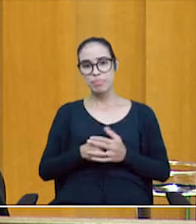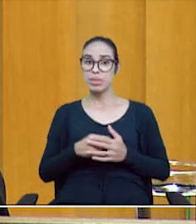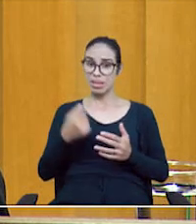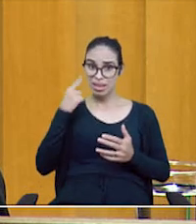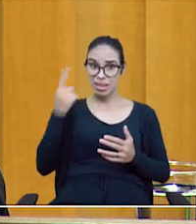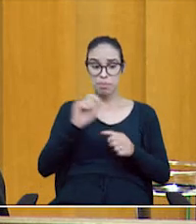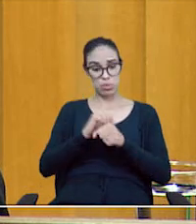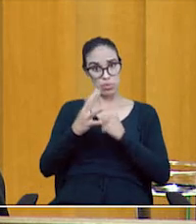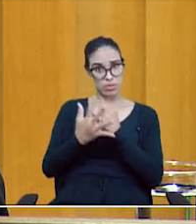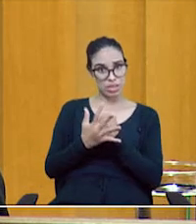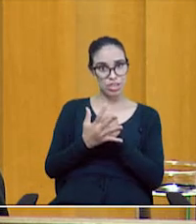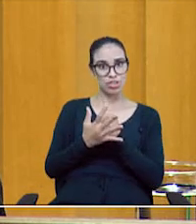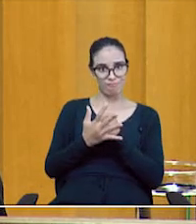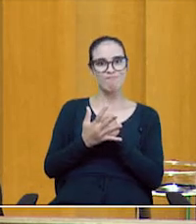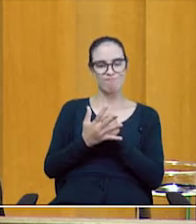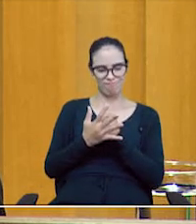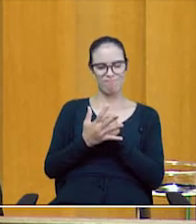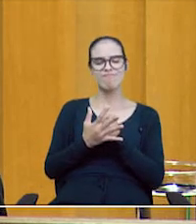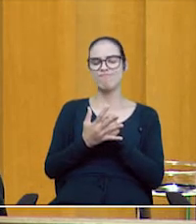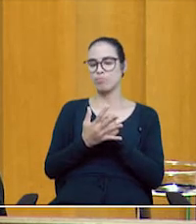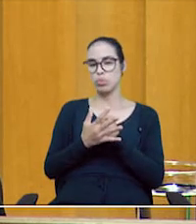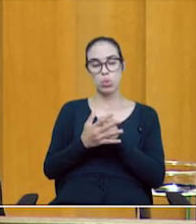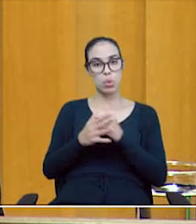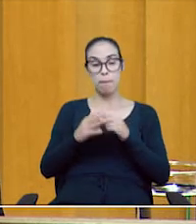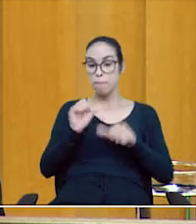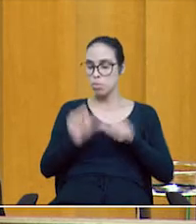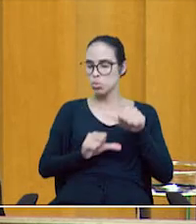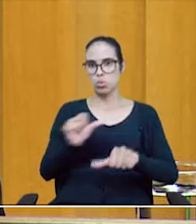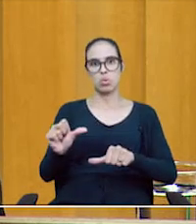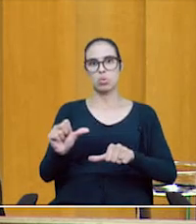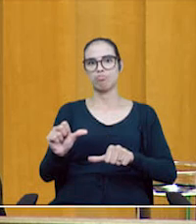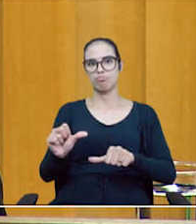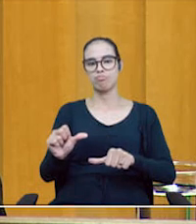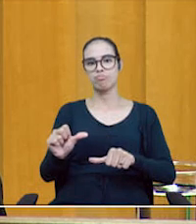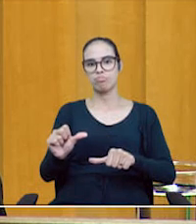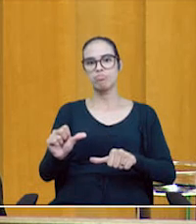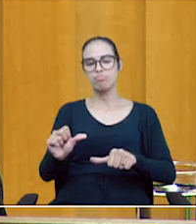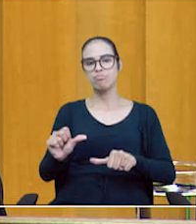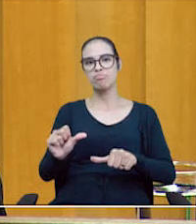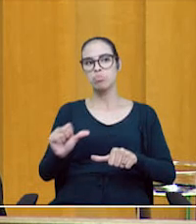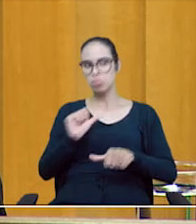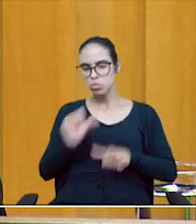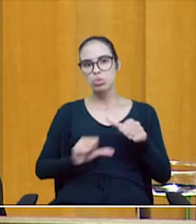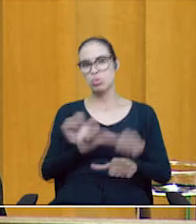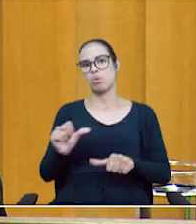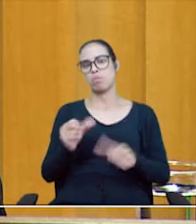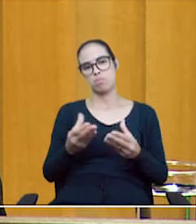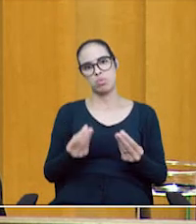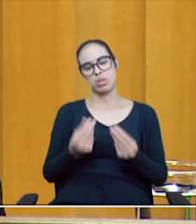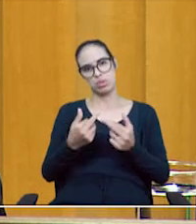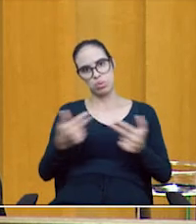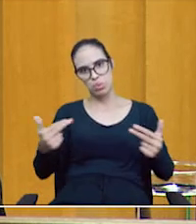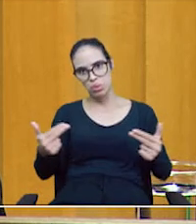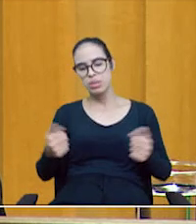A pandemia foi um evento disruptivo, isso é um senso comum, é uma obviedade. Estamos, ao juízo de muitas